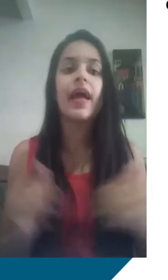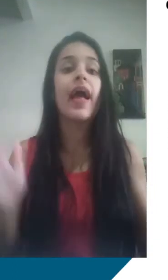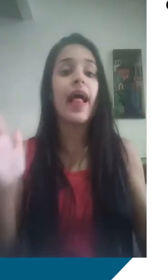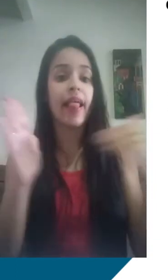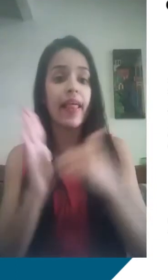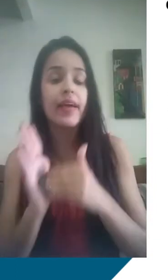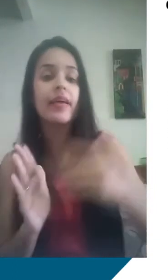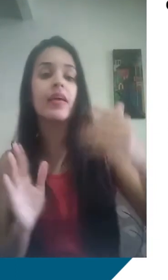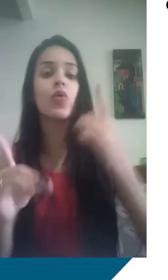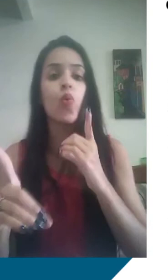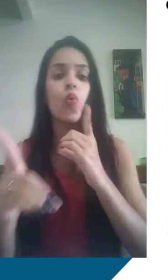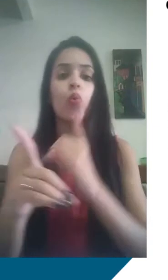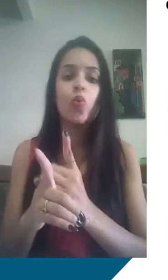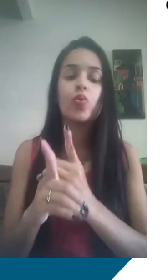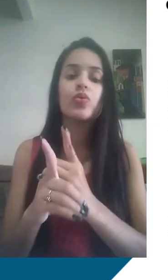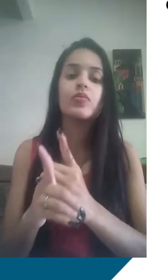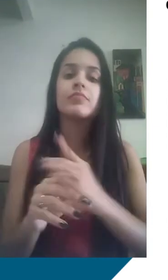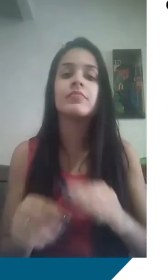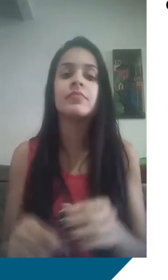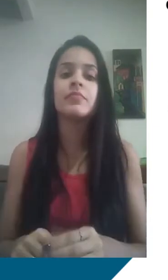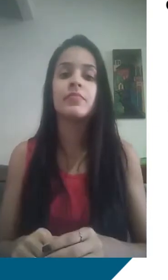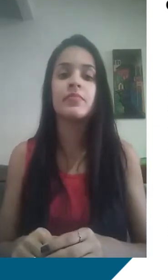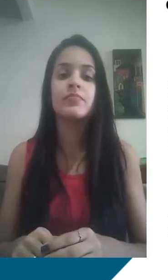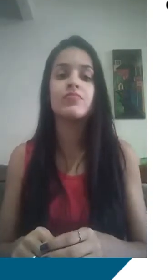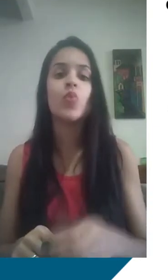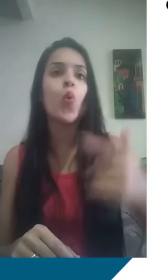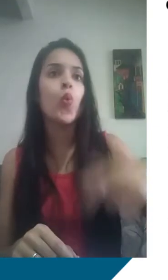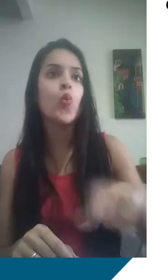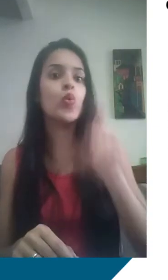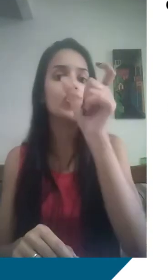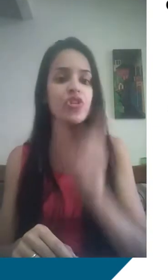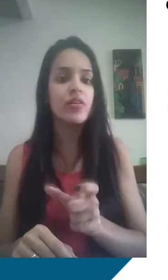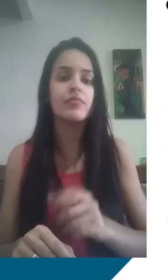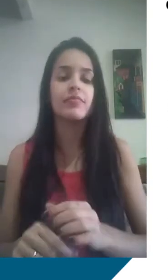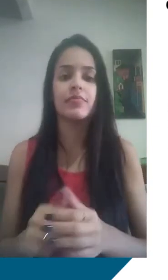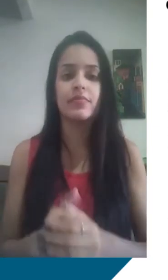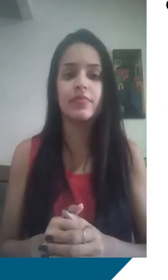C, os gabos. Letra D, longe disso. Letra E, em geral.